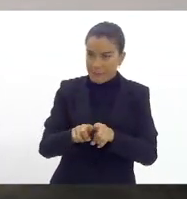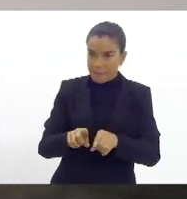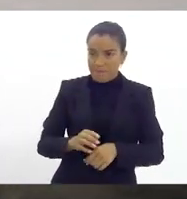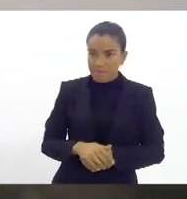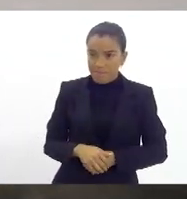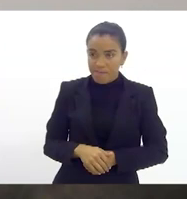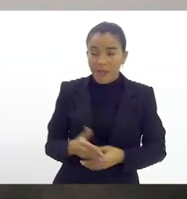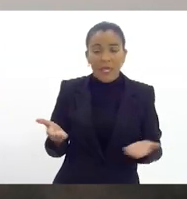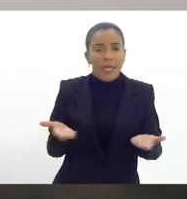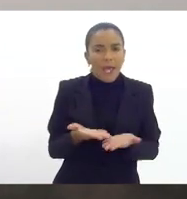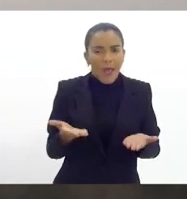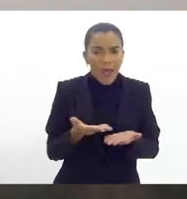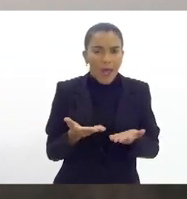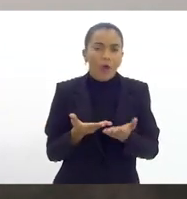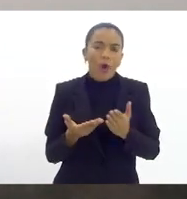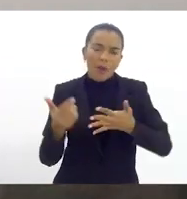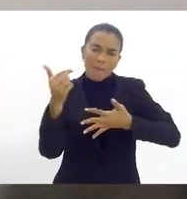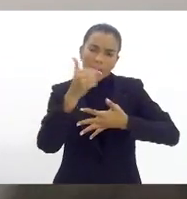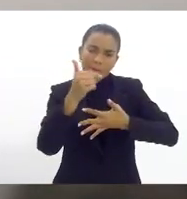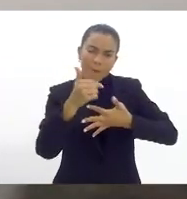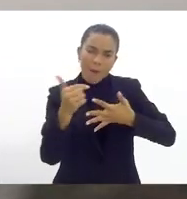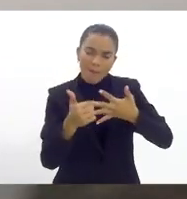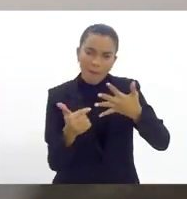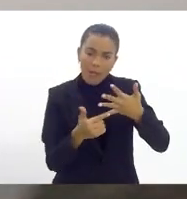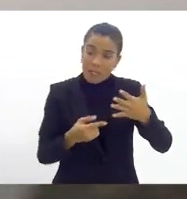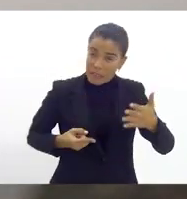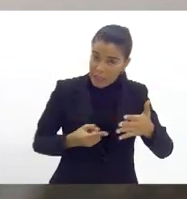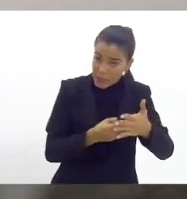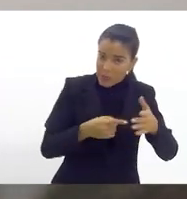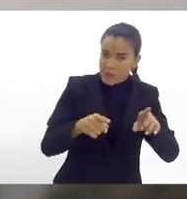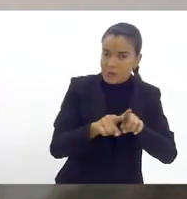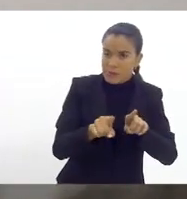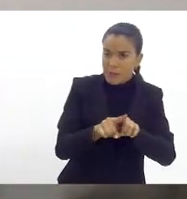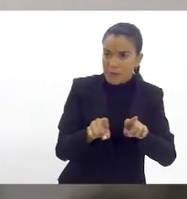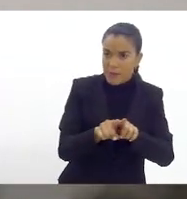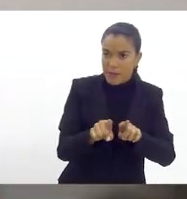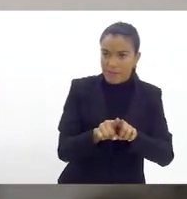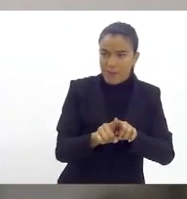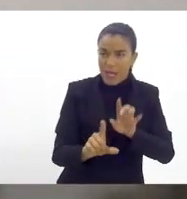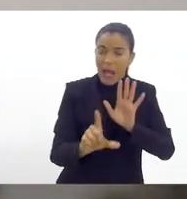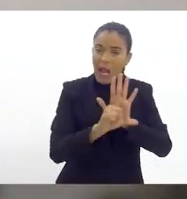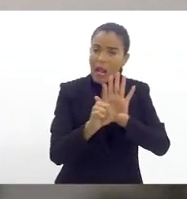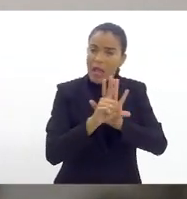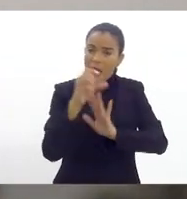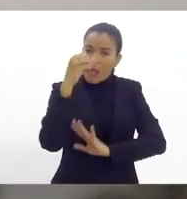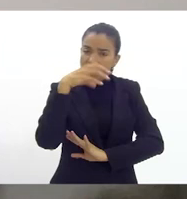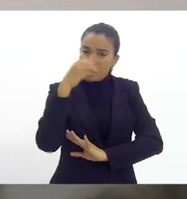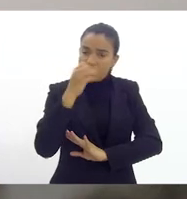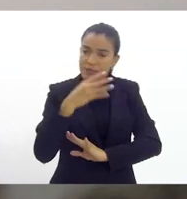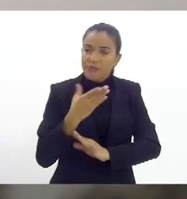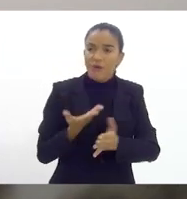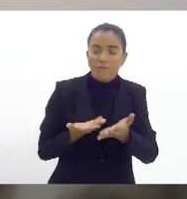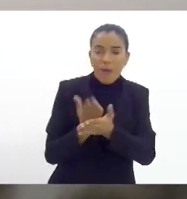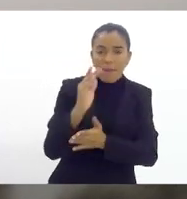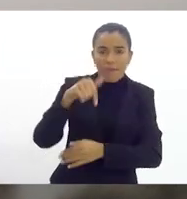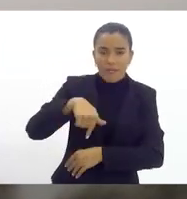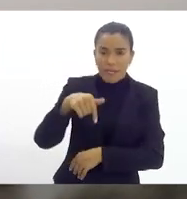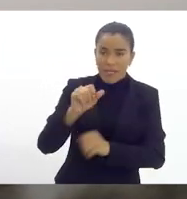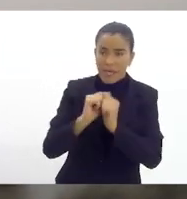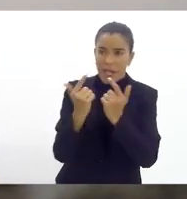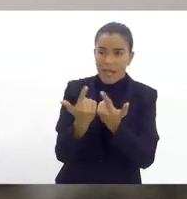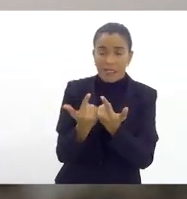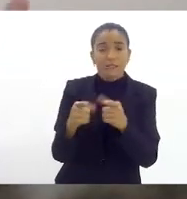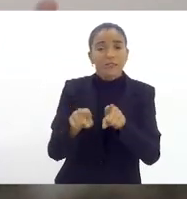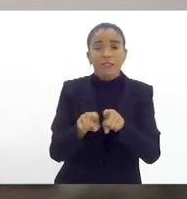e aqui eu queria colocar algumas coisas existe e algumas denúncias também a lei das estações abusivas foi aprovada nessa casa que não é respeitada por